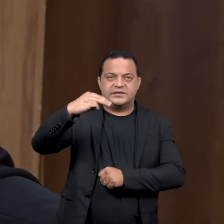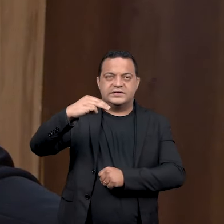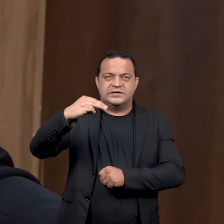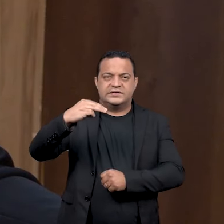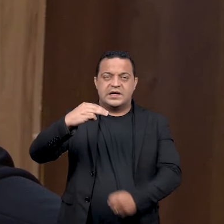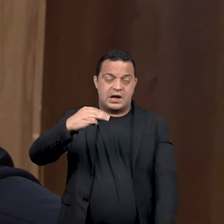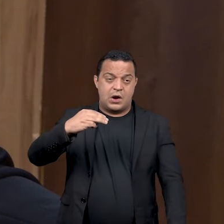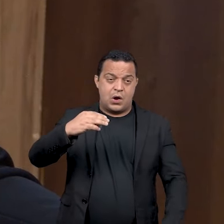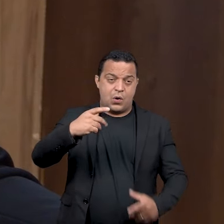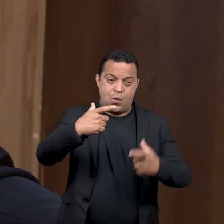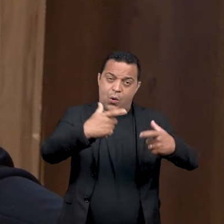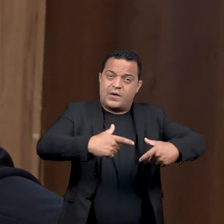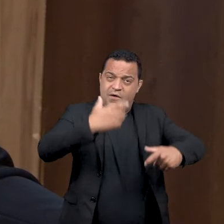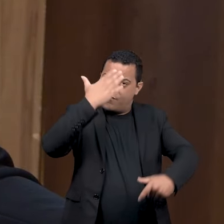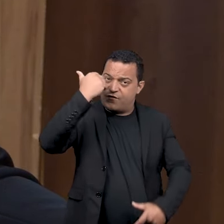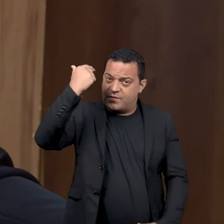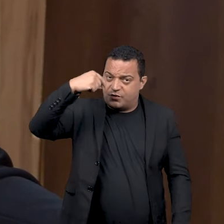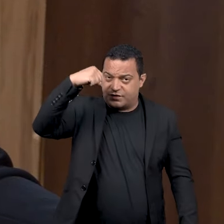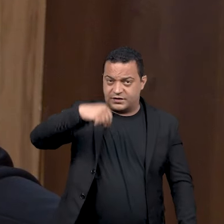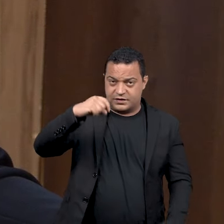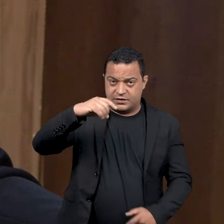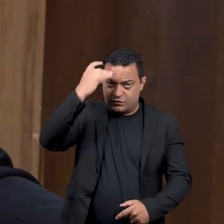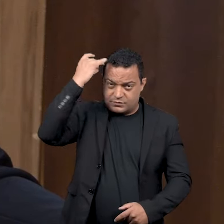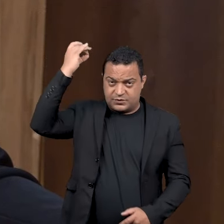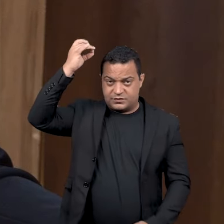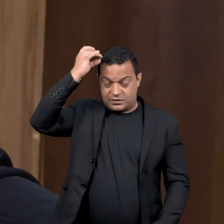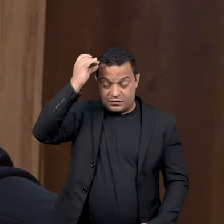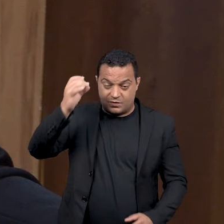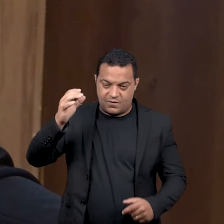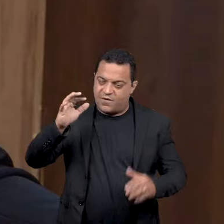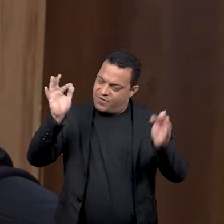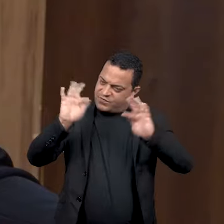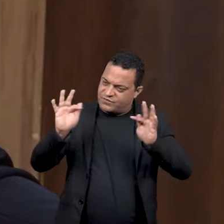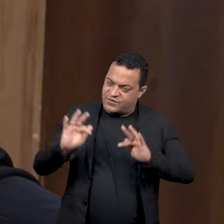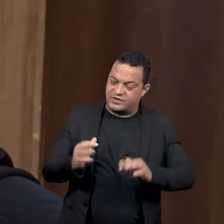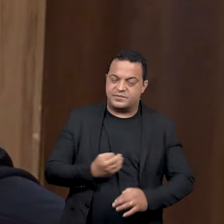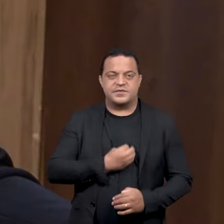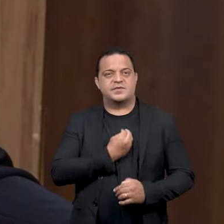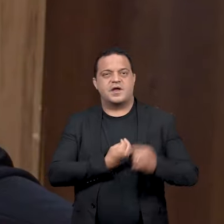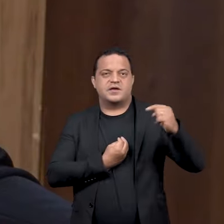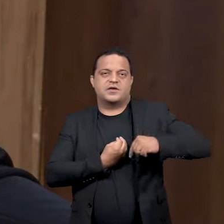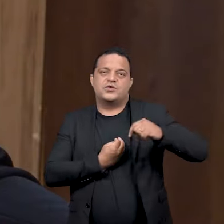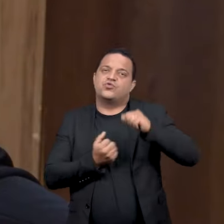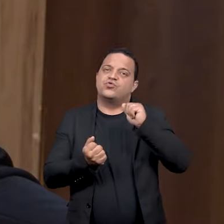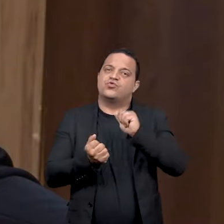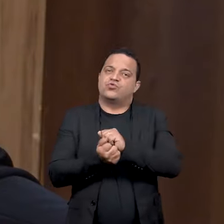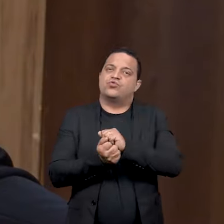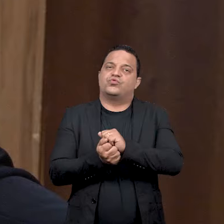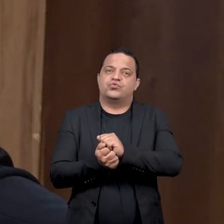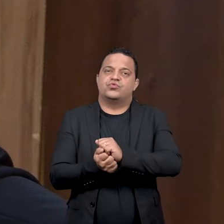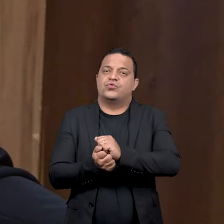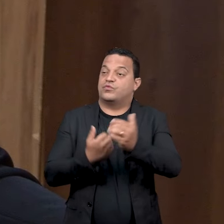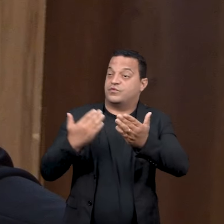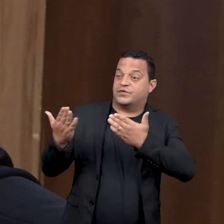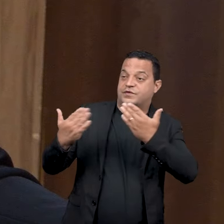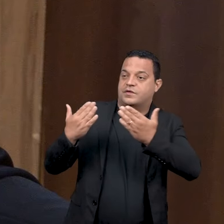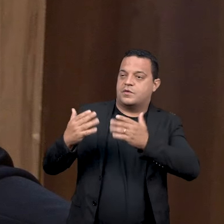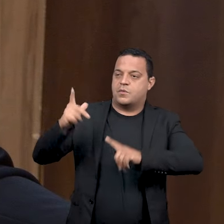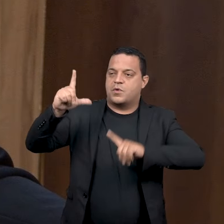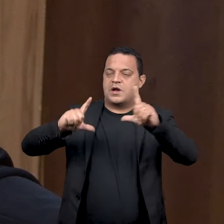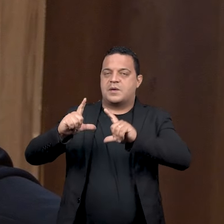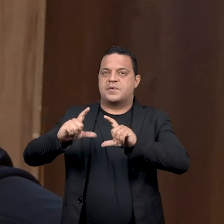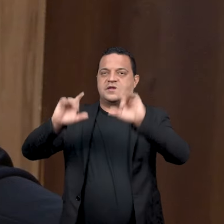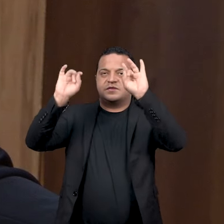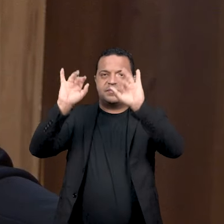E estamos muito felizes ali naquele lugar e felizes mais ainda por participar aqui com os irmãos desse programa